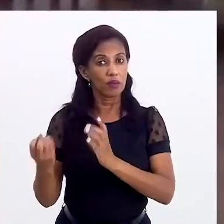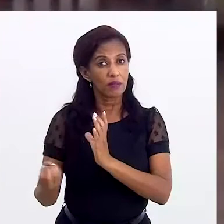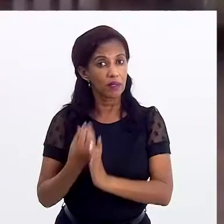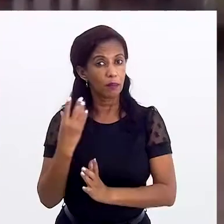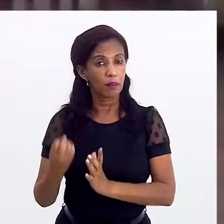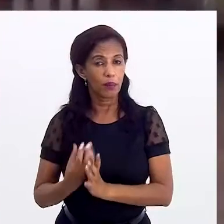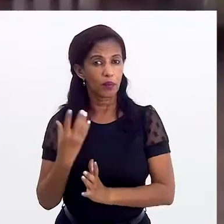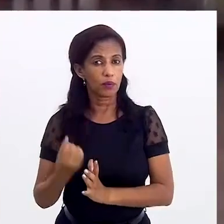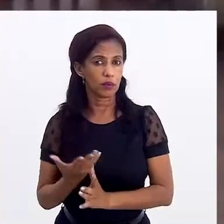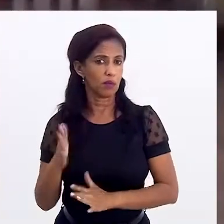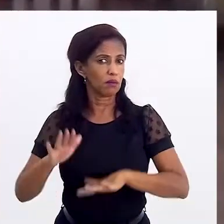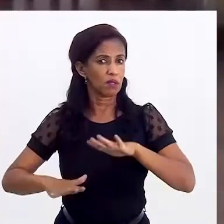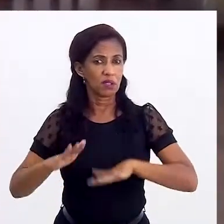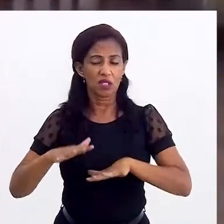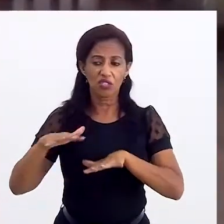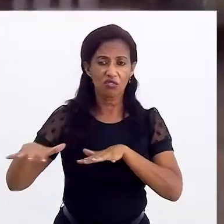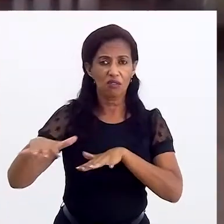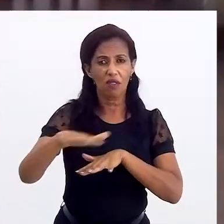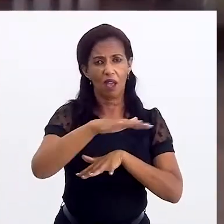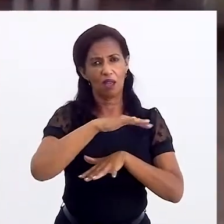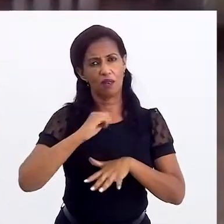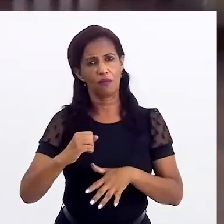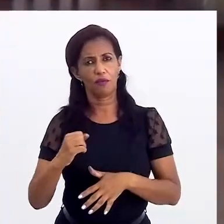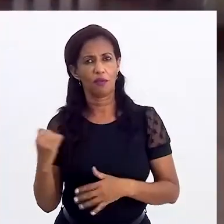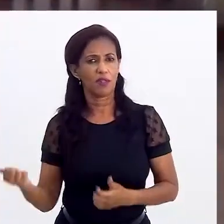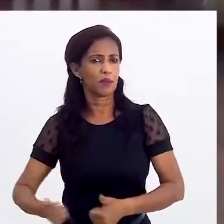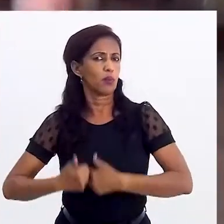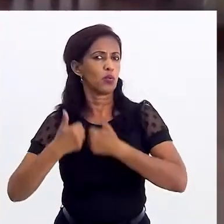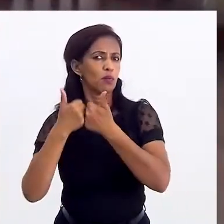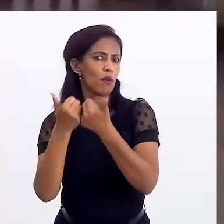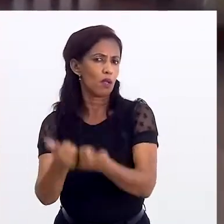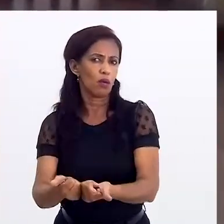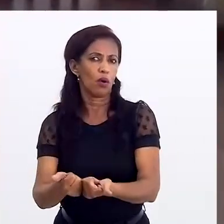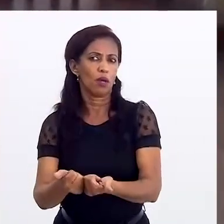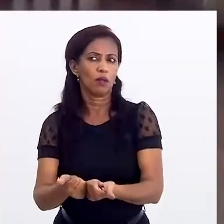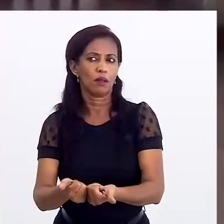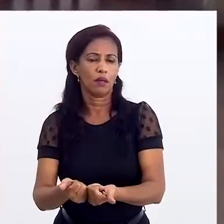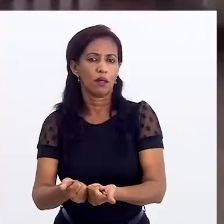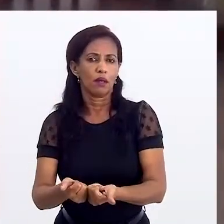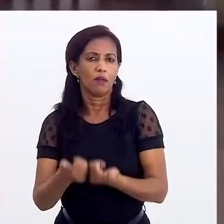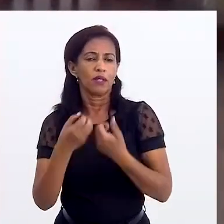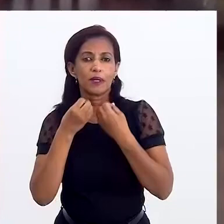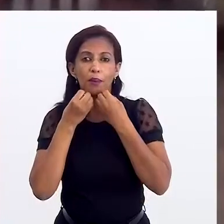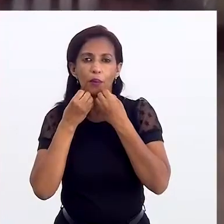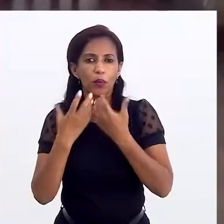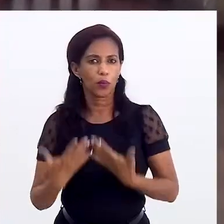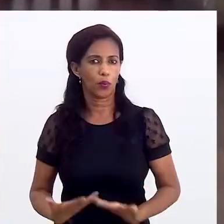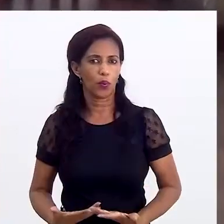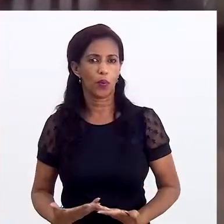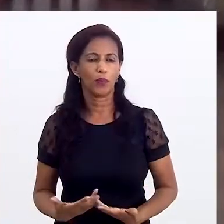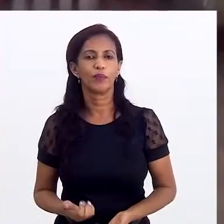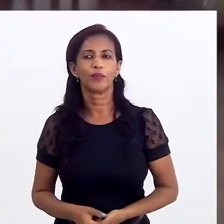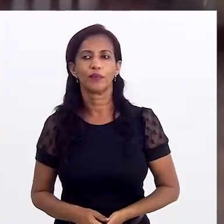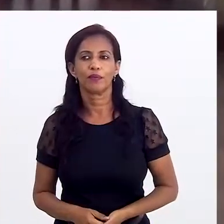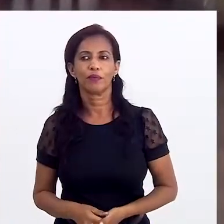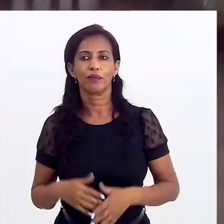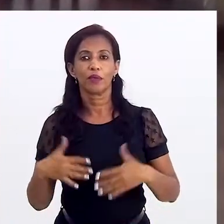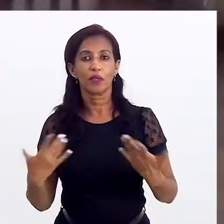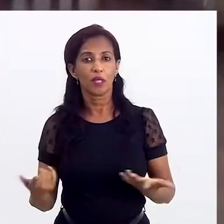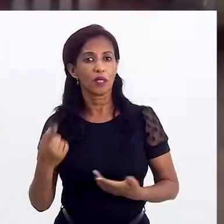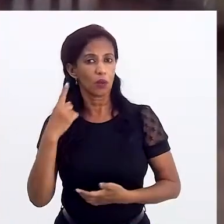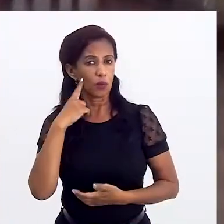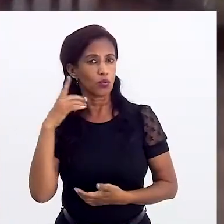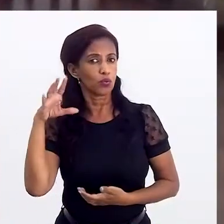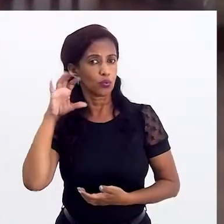estar produzindo, seja em que área for, vai ser muito melhor, vai ser muito mais relevante, importante, né?